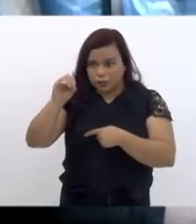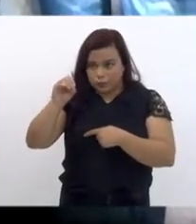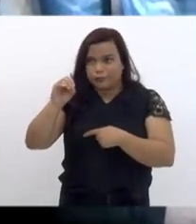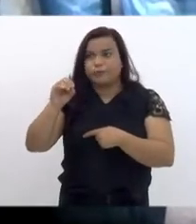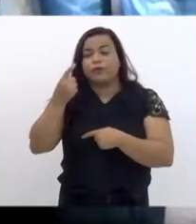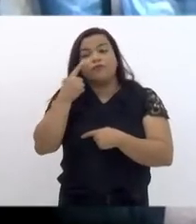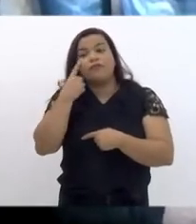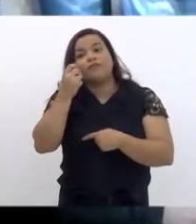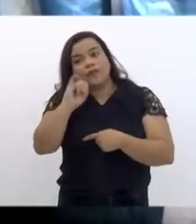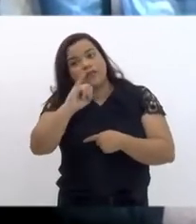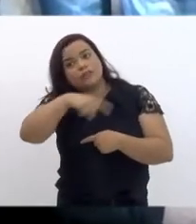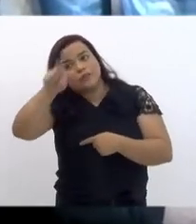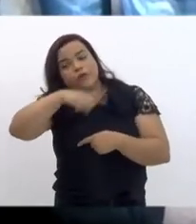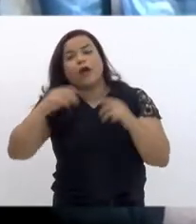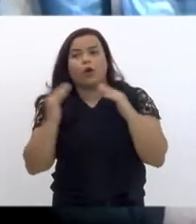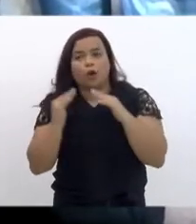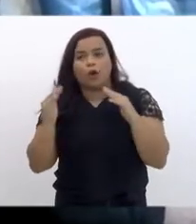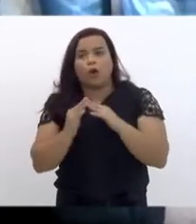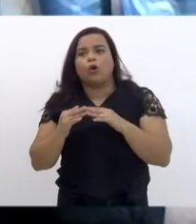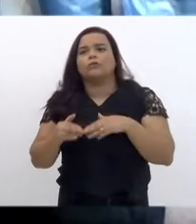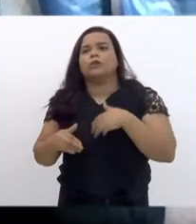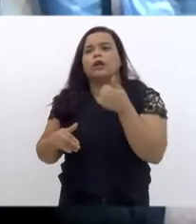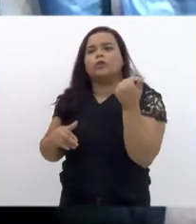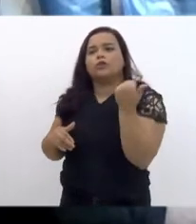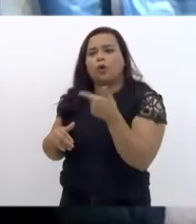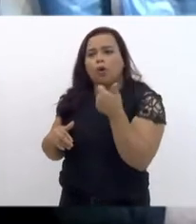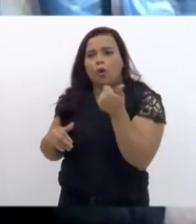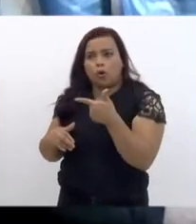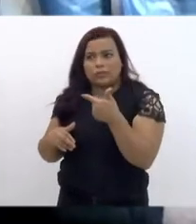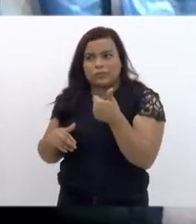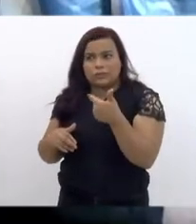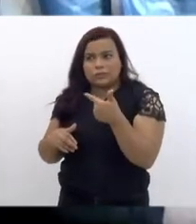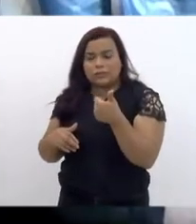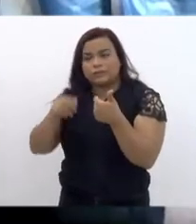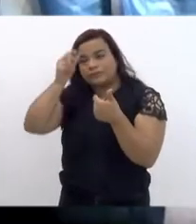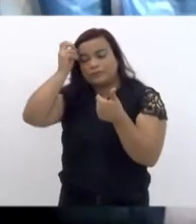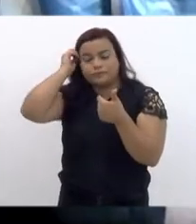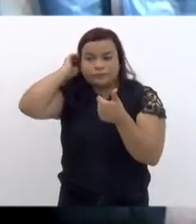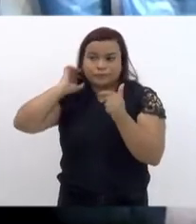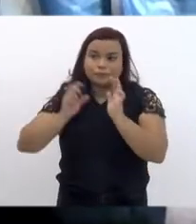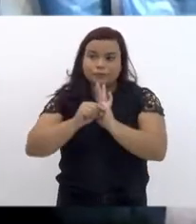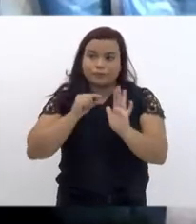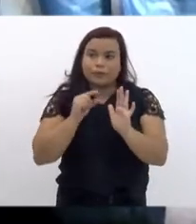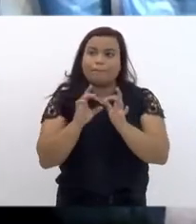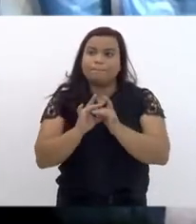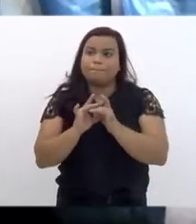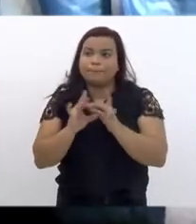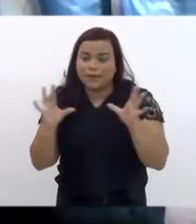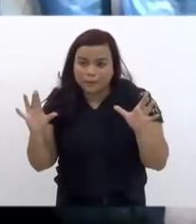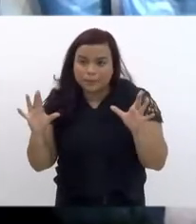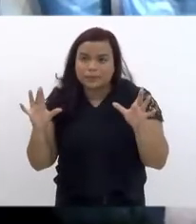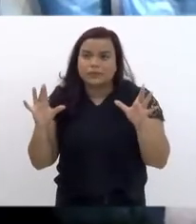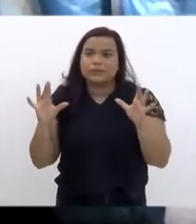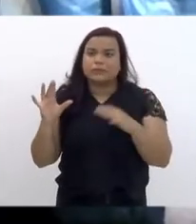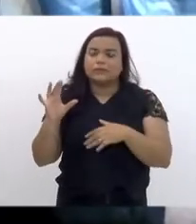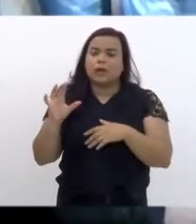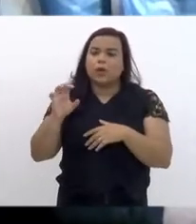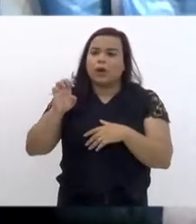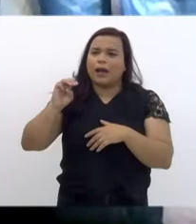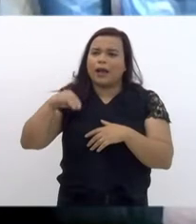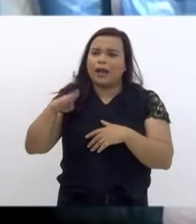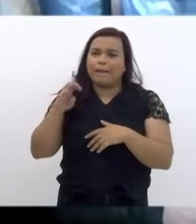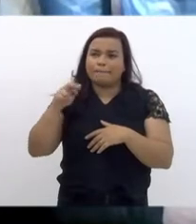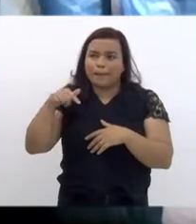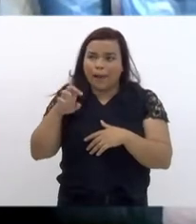de acordo. O 12º ficaria assim: a permissão de embarque de bicicletas nas condições citadas pode